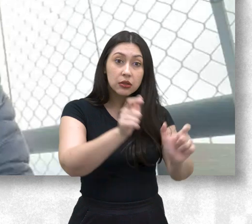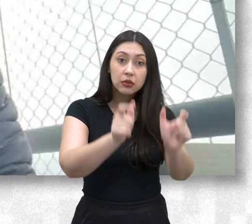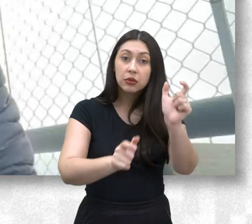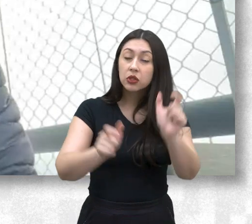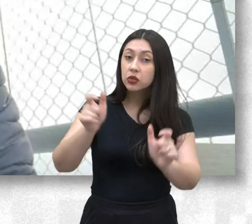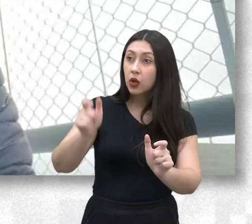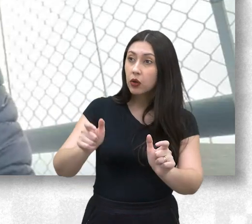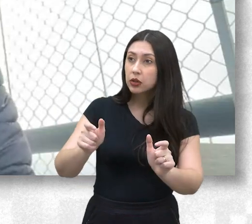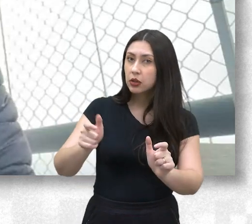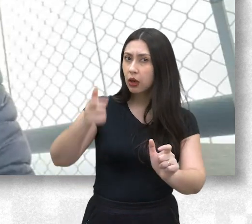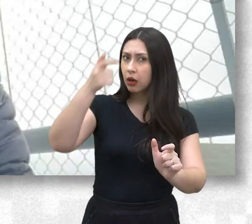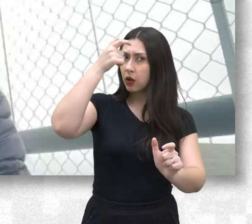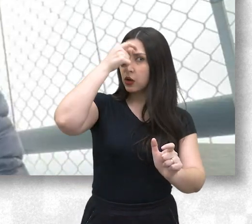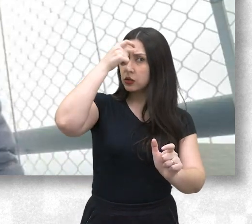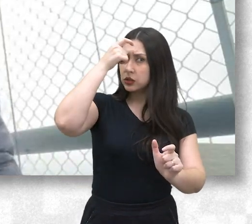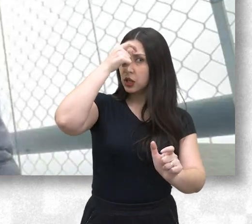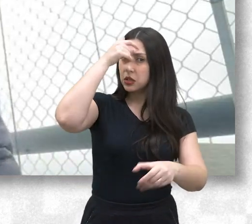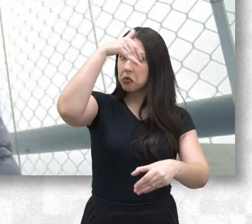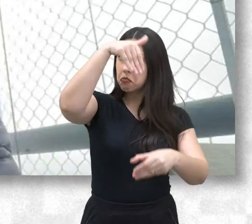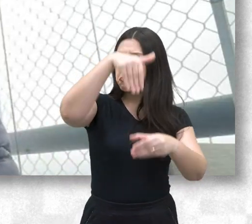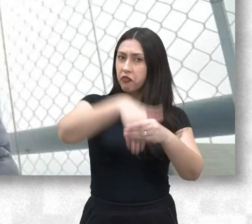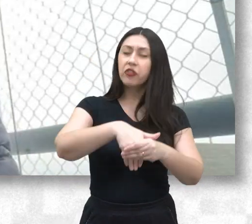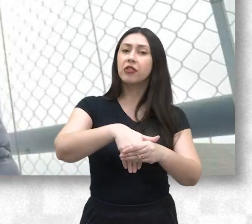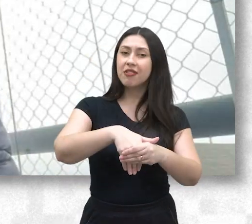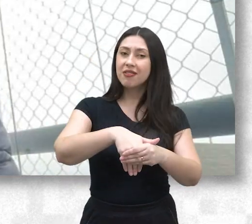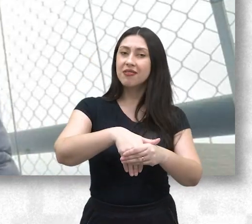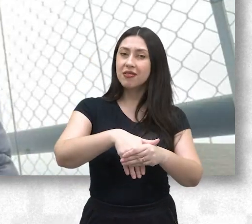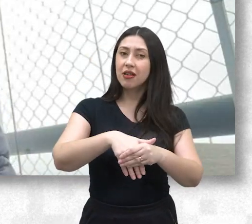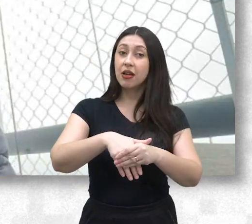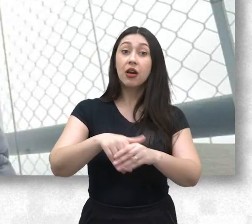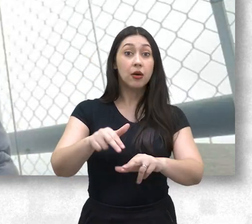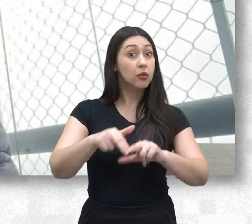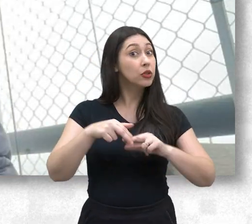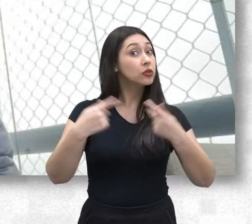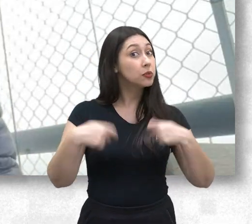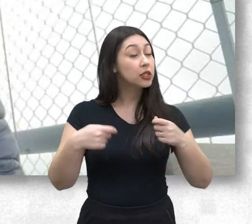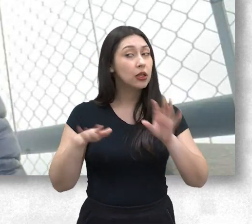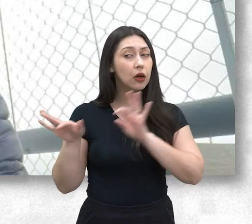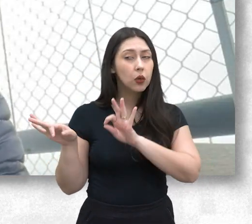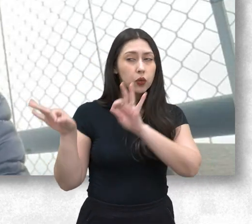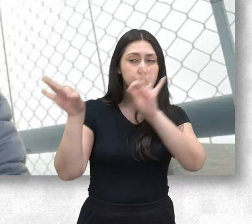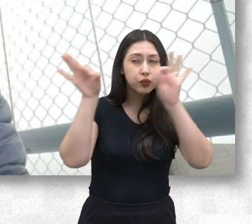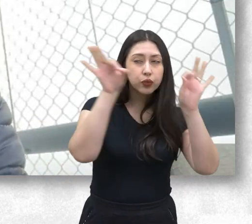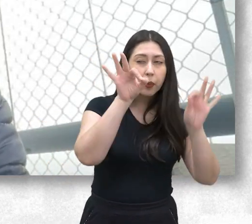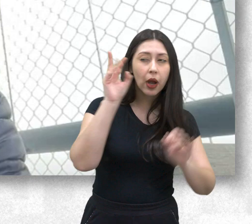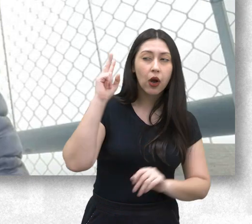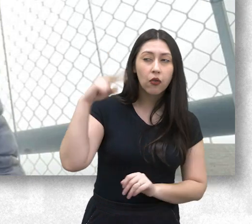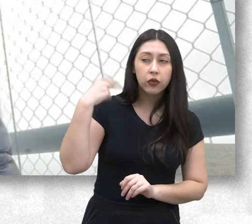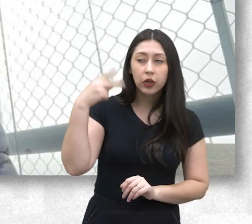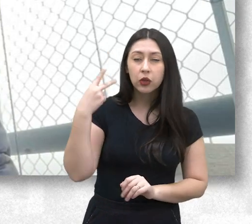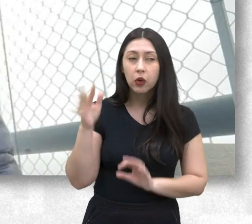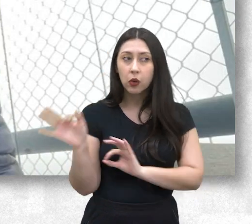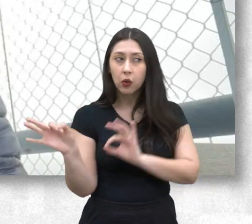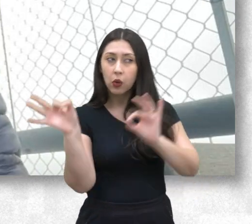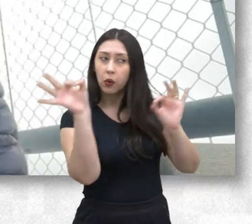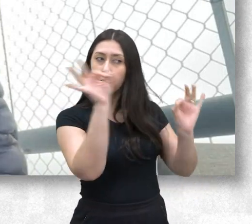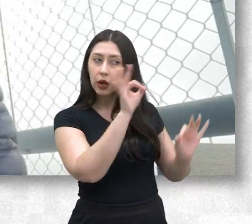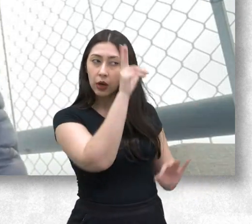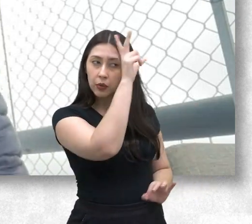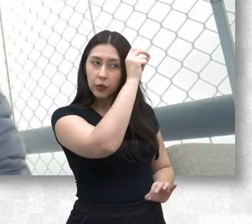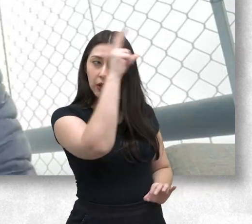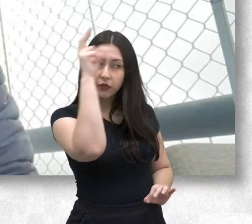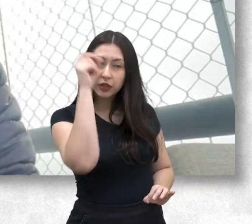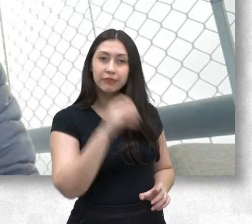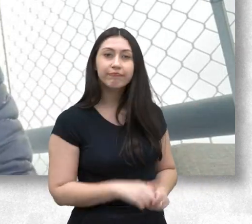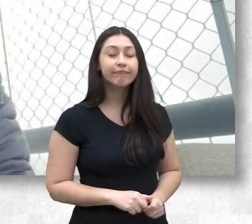julgamento das pessoas a cada 4 anos, e por isso que é tão importante as pessoas acompanharem a atuação do vereador, do prefeito ao longo